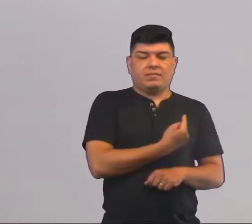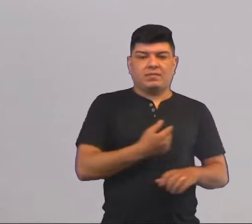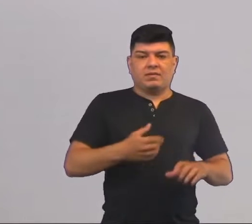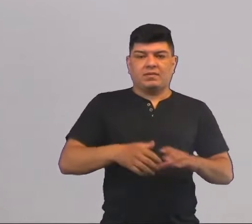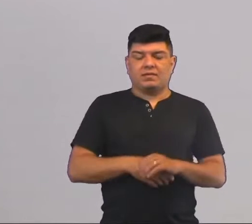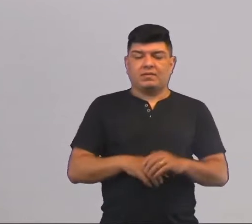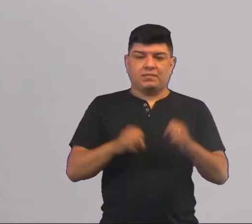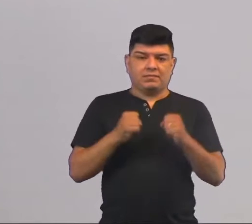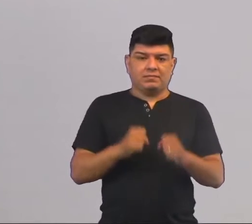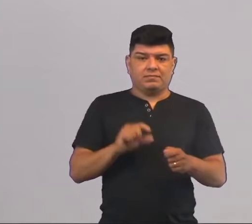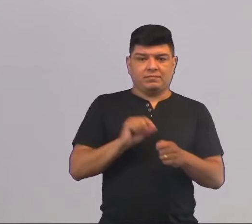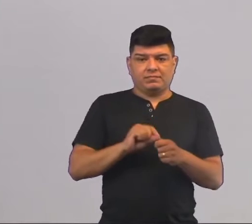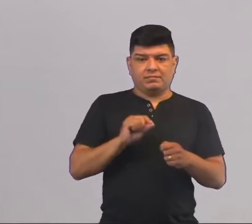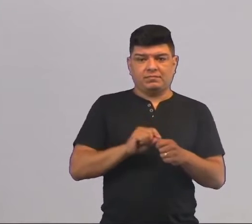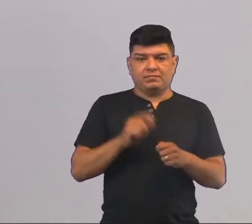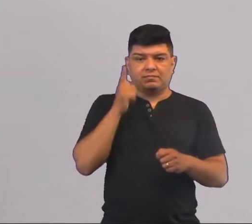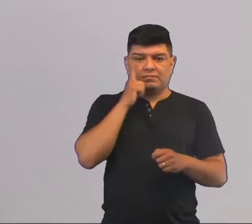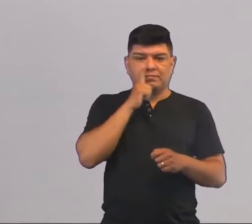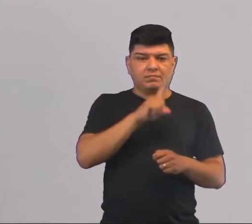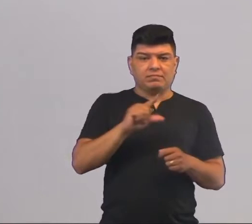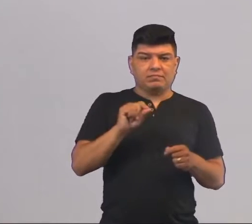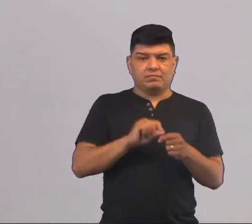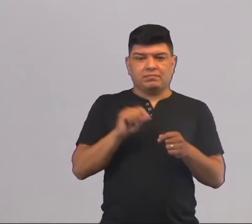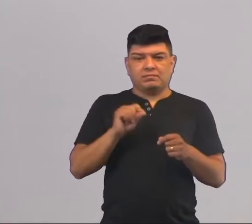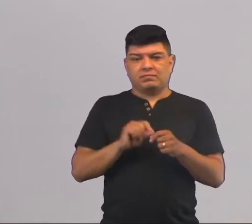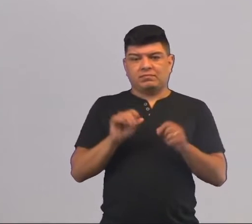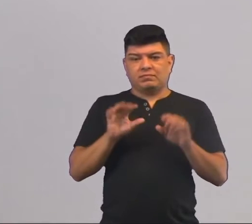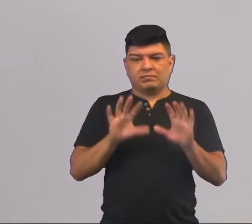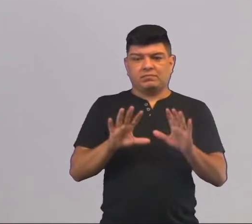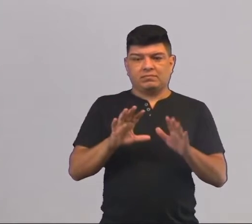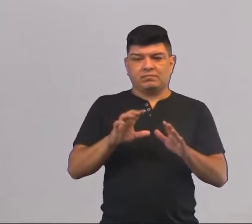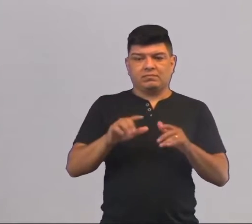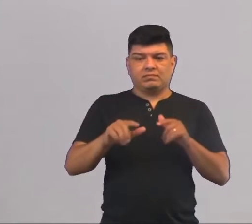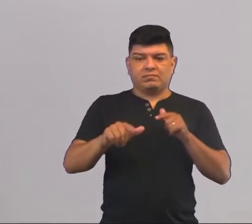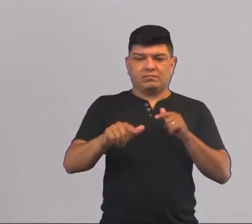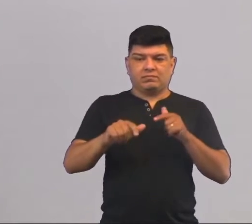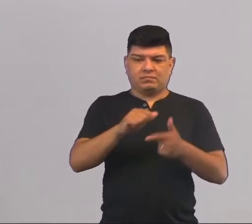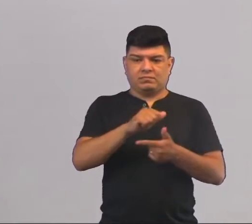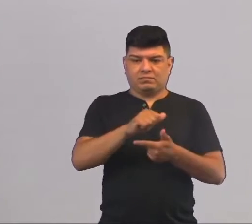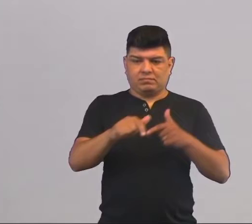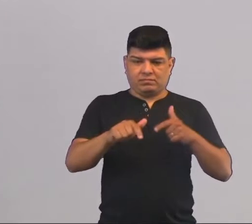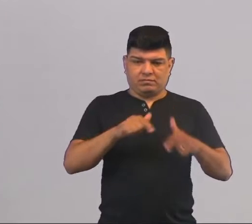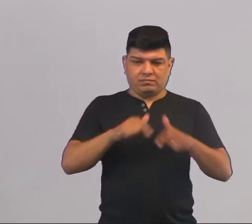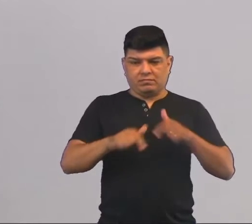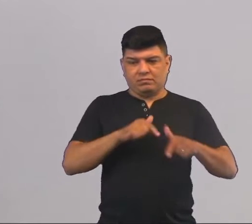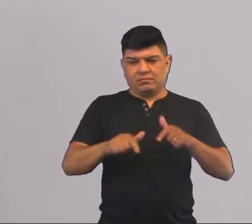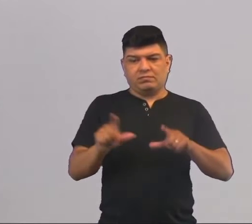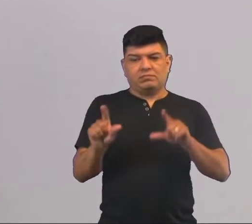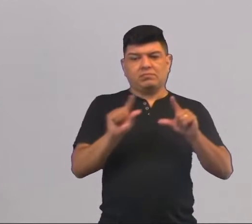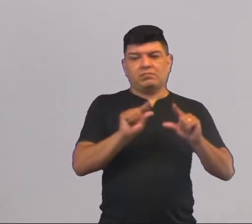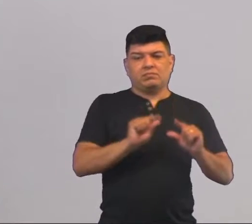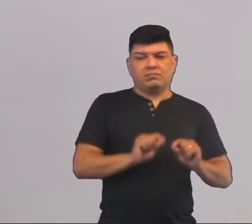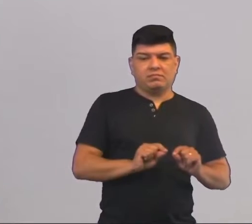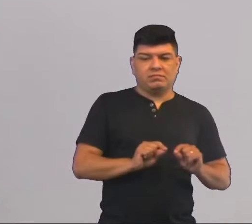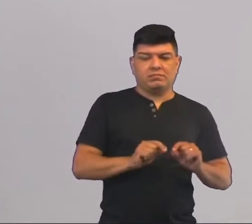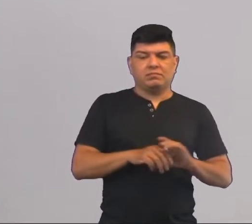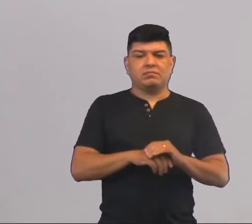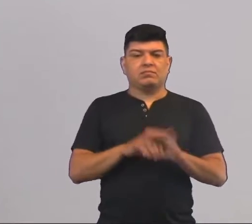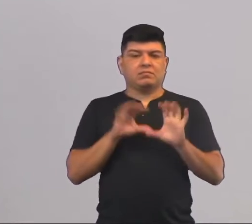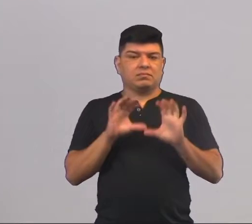sentido pode fazer com que a gente consiga realizar uma determinada tarefa em um tempo menor